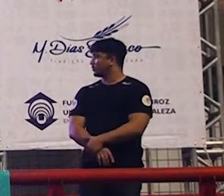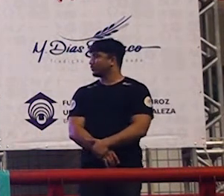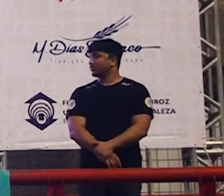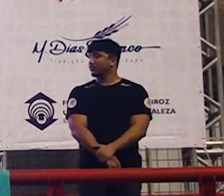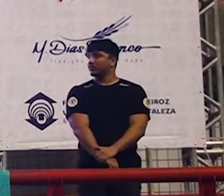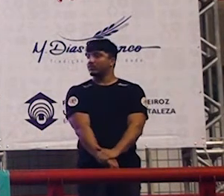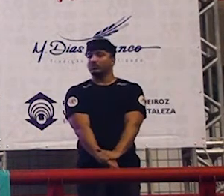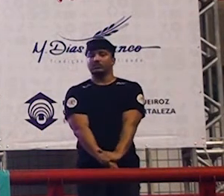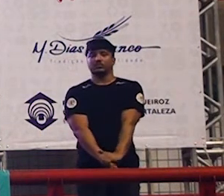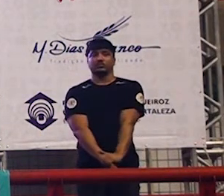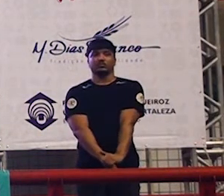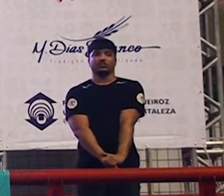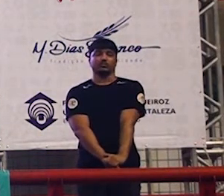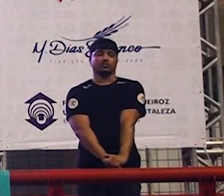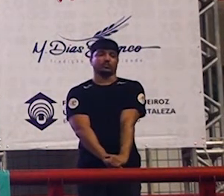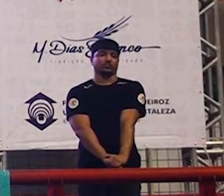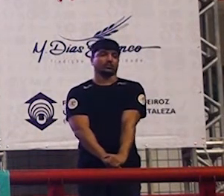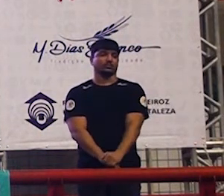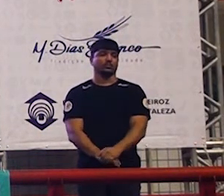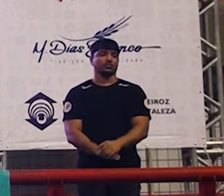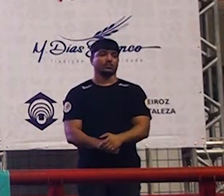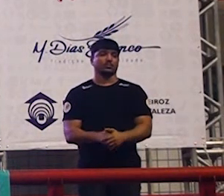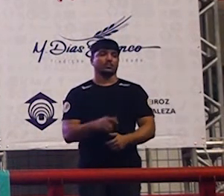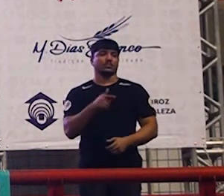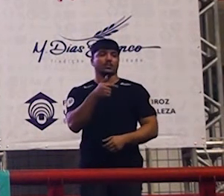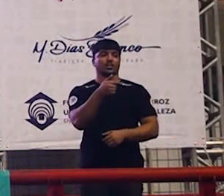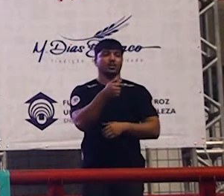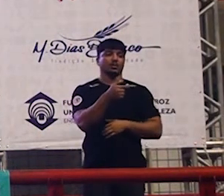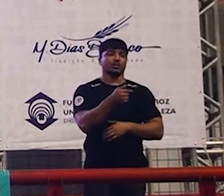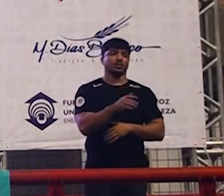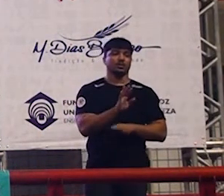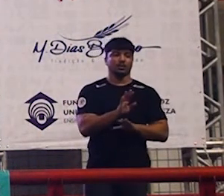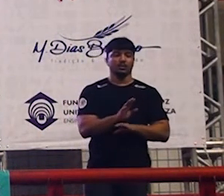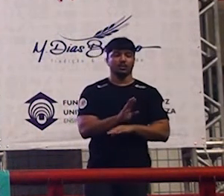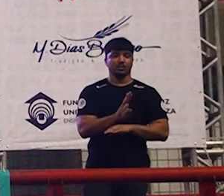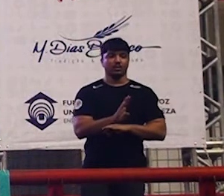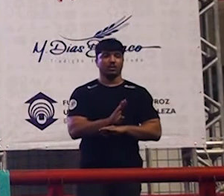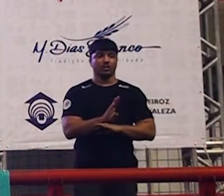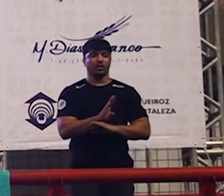Lá atrás, no gabarito, questão 7, ele dá como B,